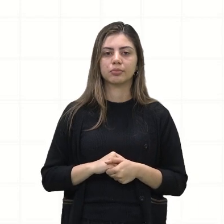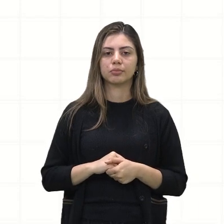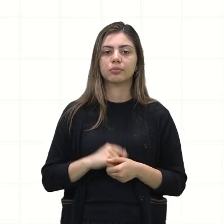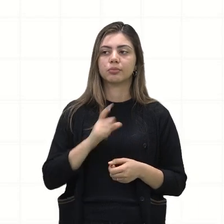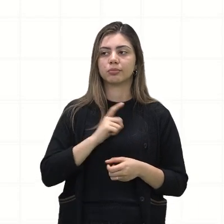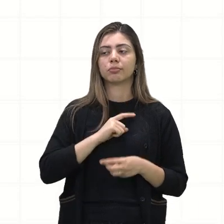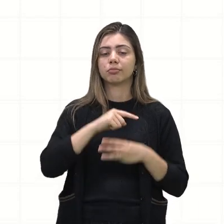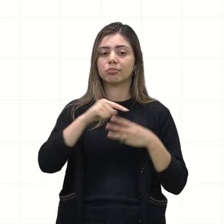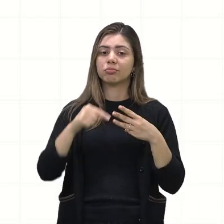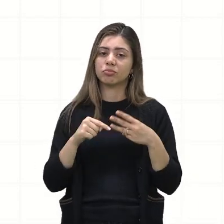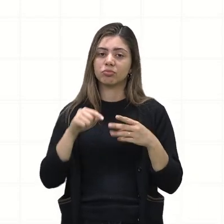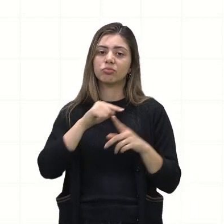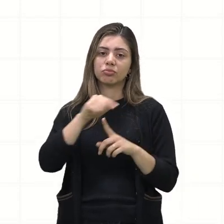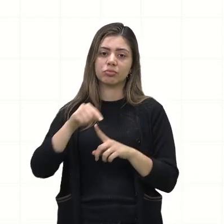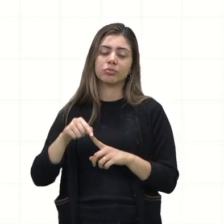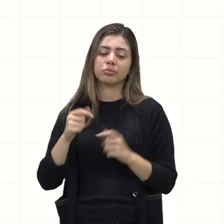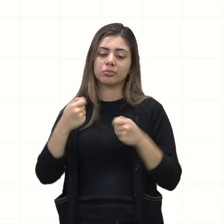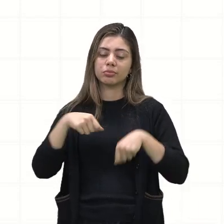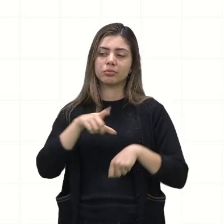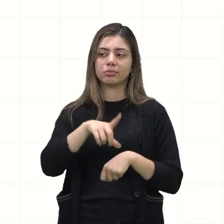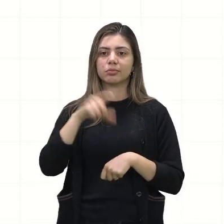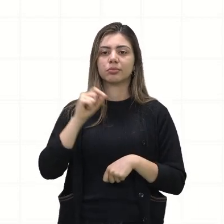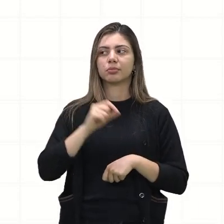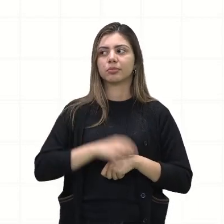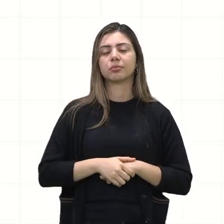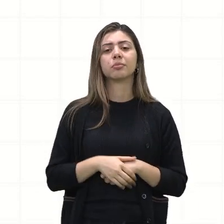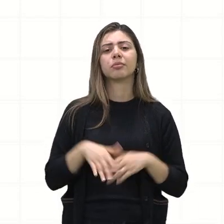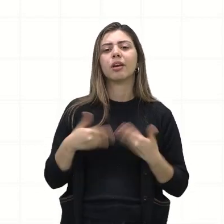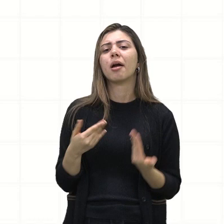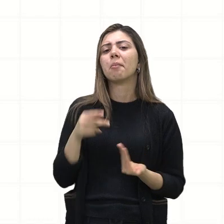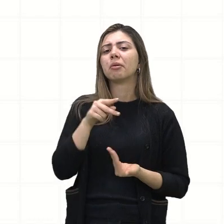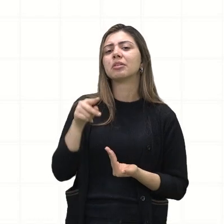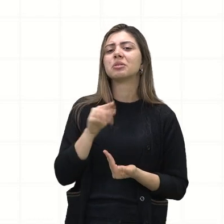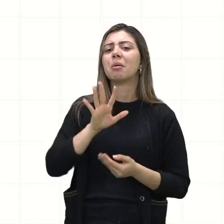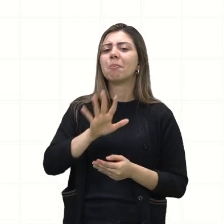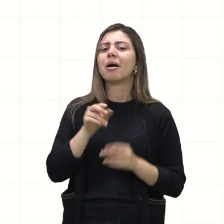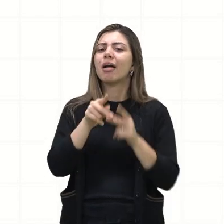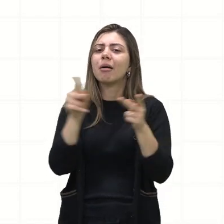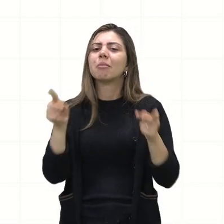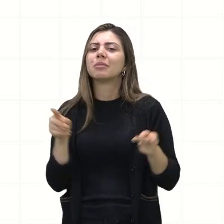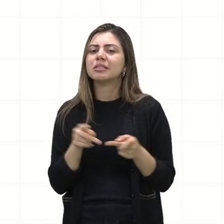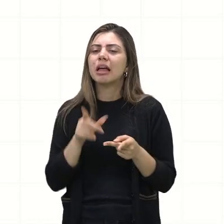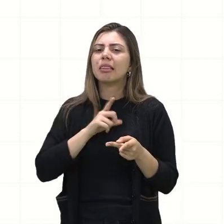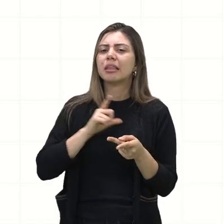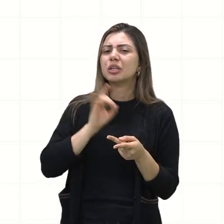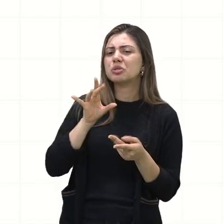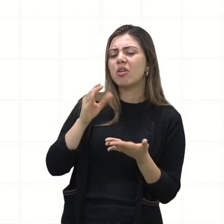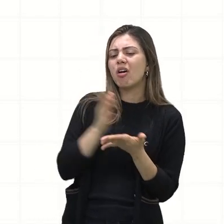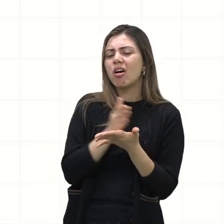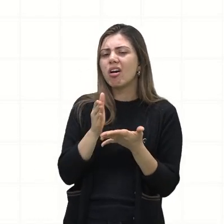3 opções, tá? Ah, professor, mas essa pizzaria aí tem poucas opções.